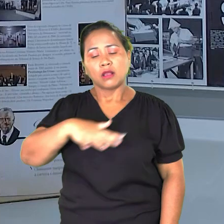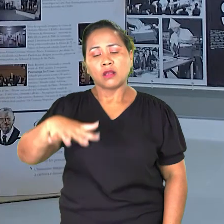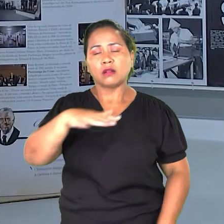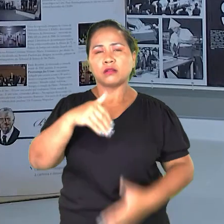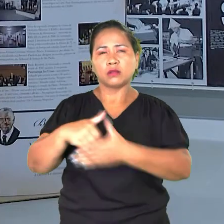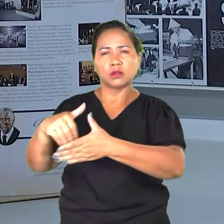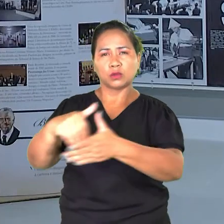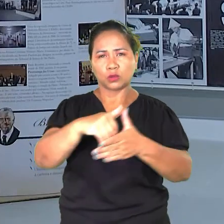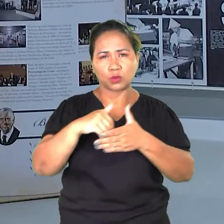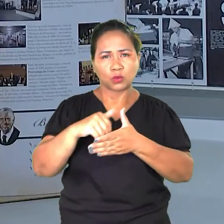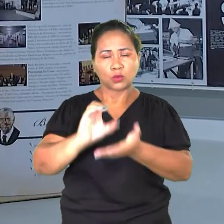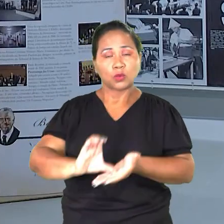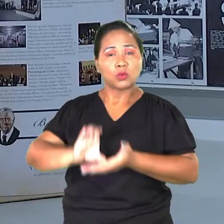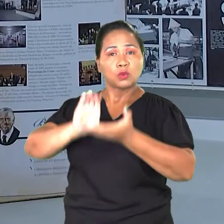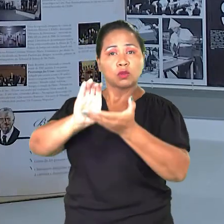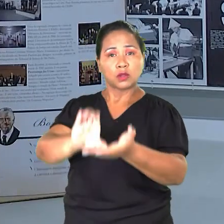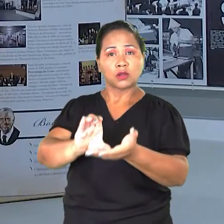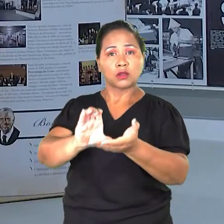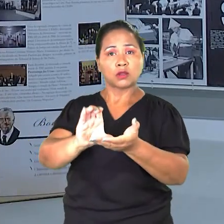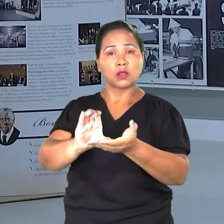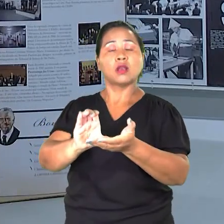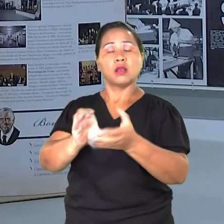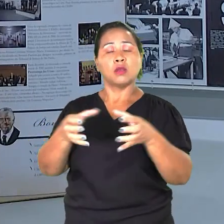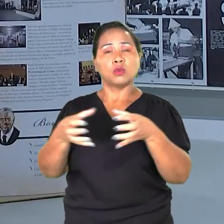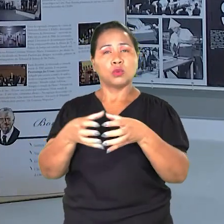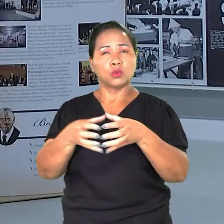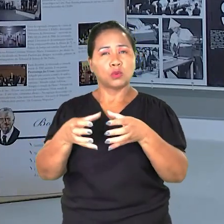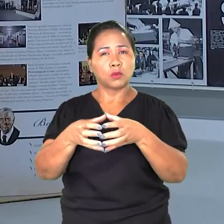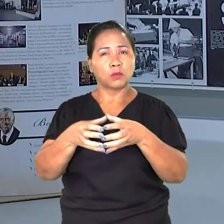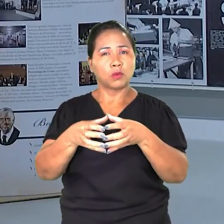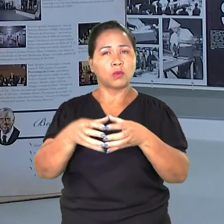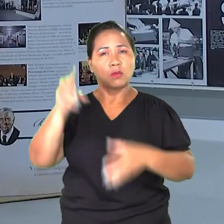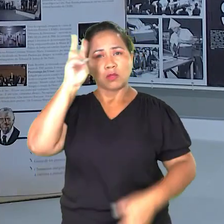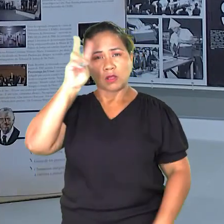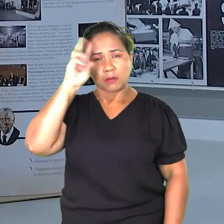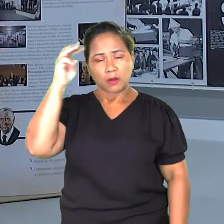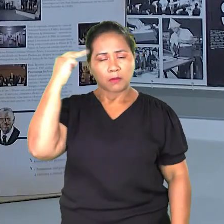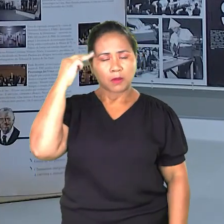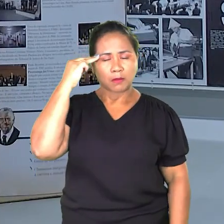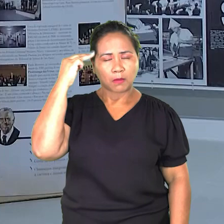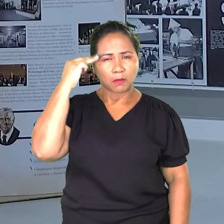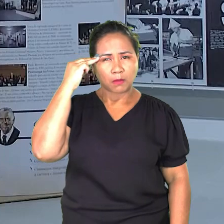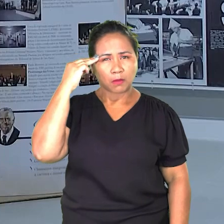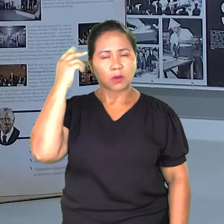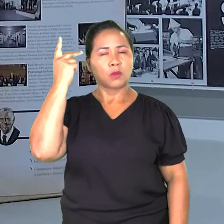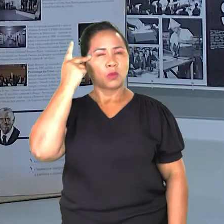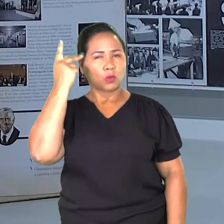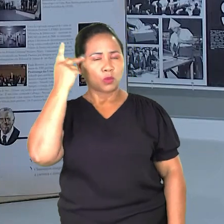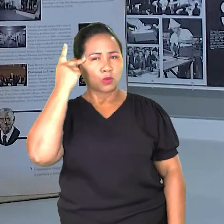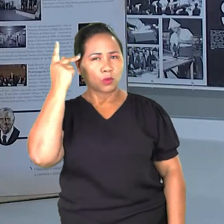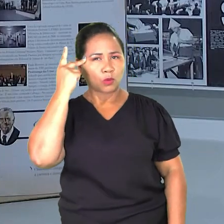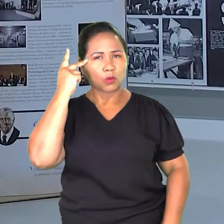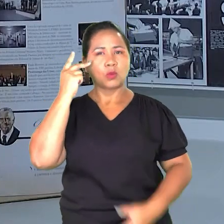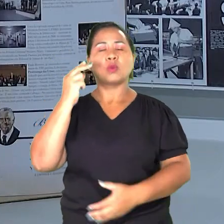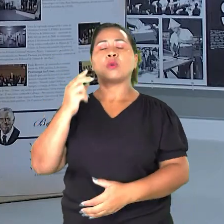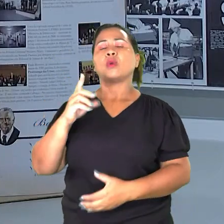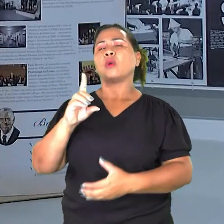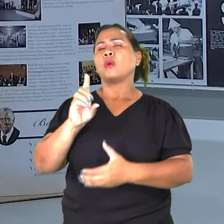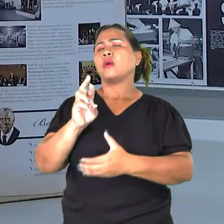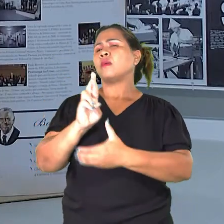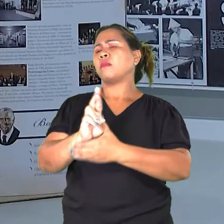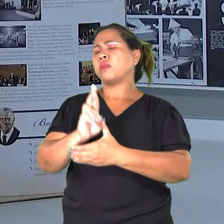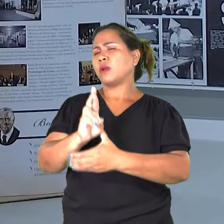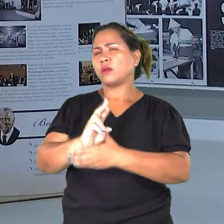421ª Zona Eleitoral e coordenador da Comissão de Gestão da Memória do TRE de São Paulo, Dr. Carlos Alexandre